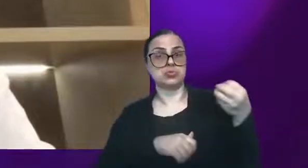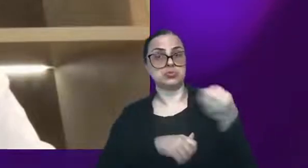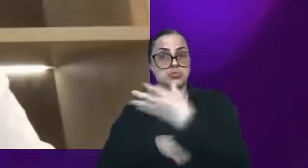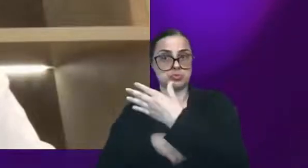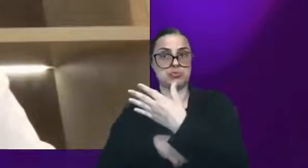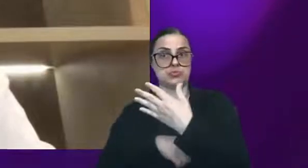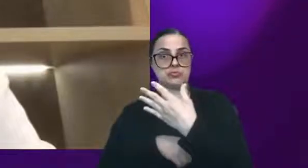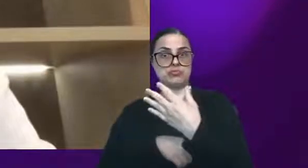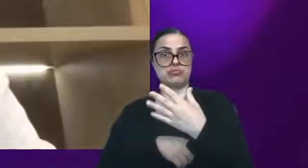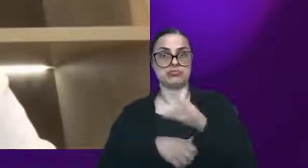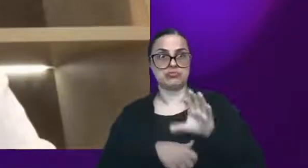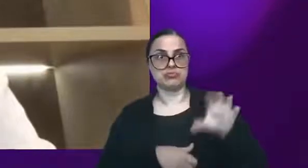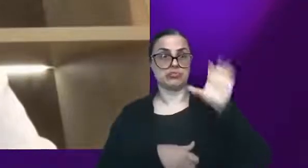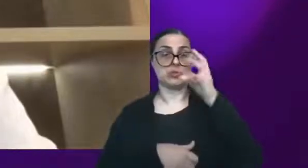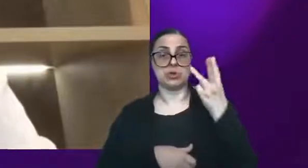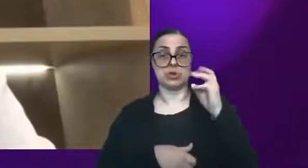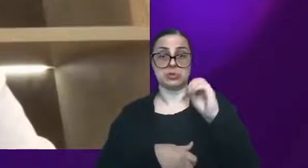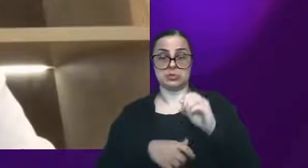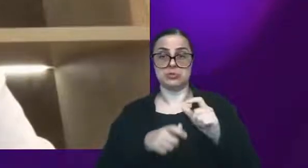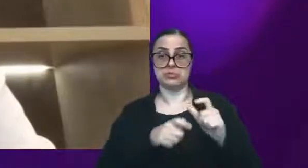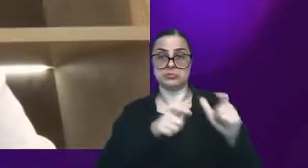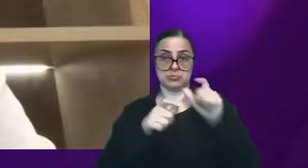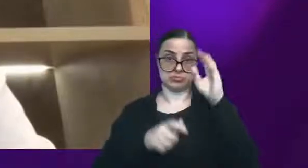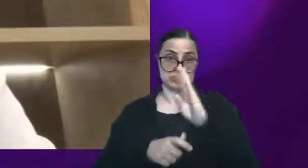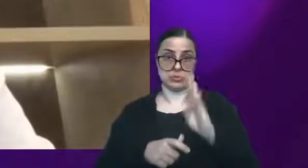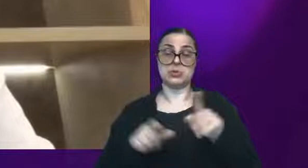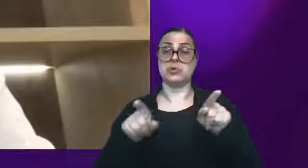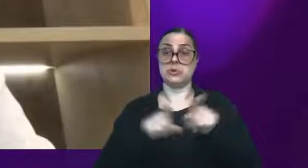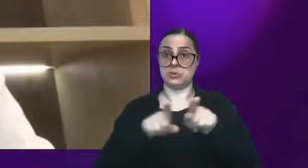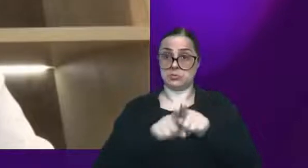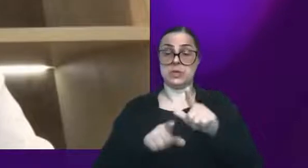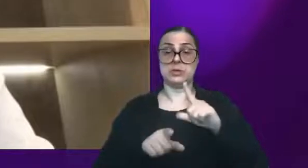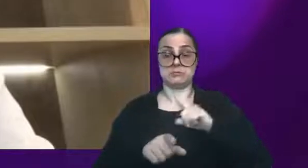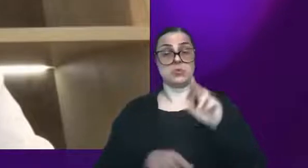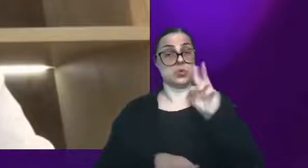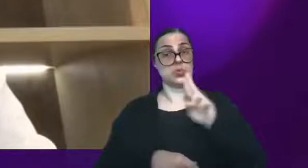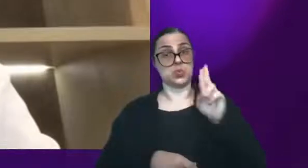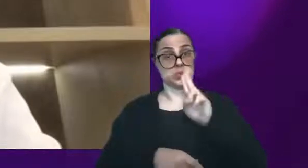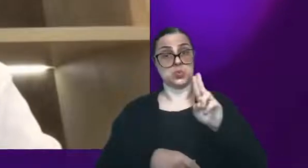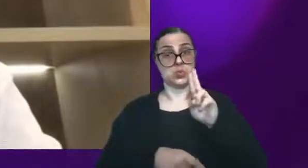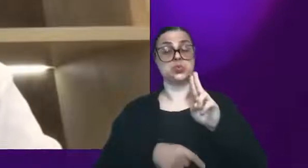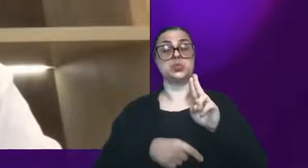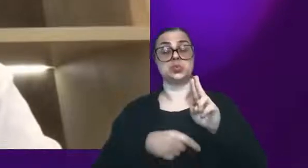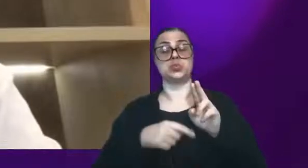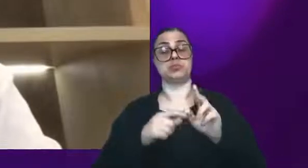câncer coloretal quanto para colangiocarcinoma hilar, tá? Pós-neoadjuvância.